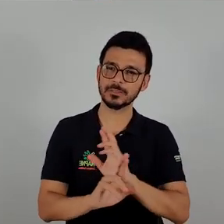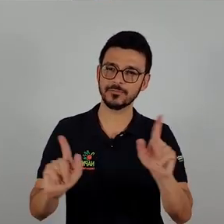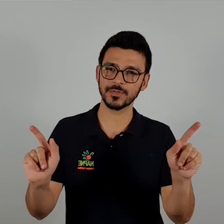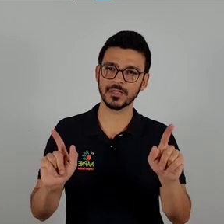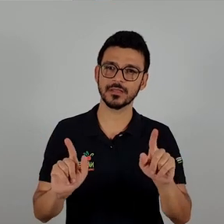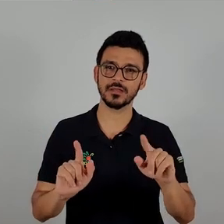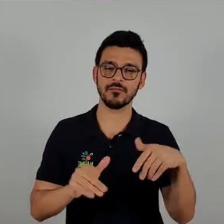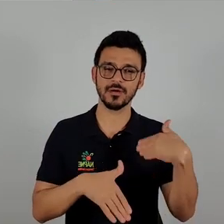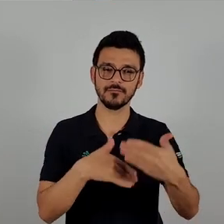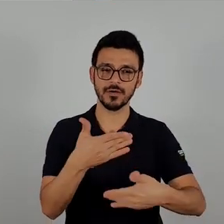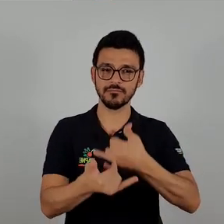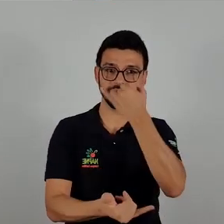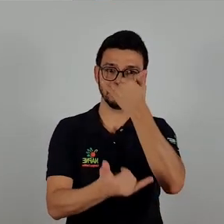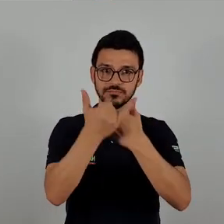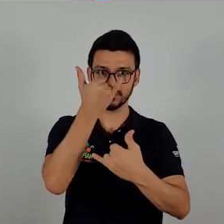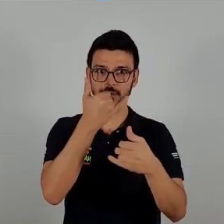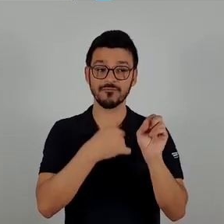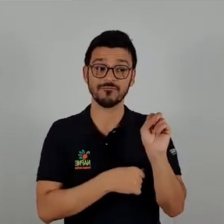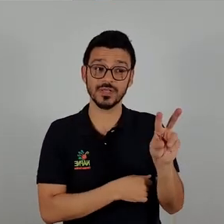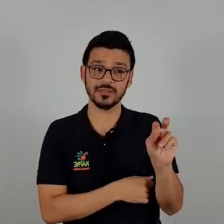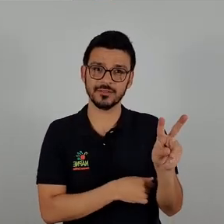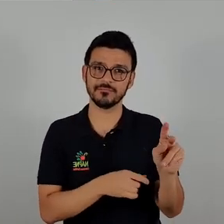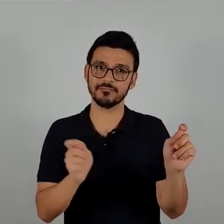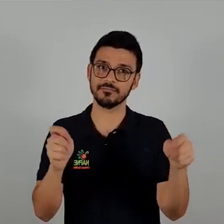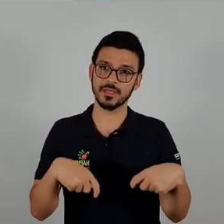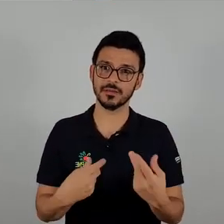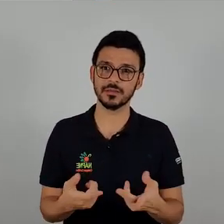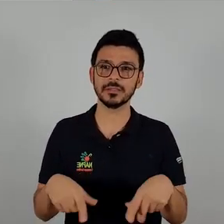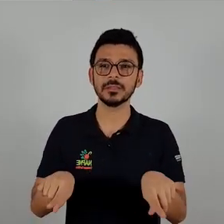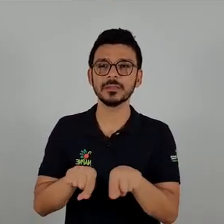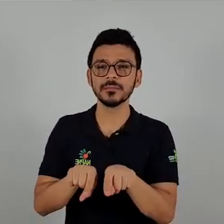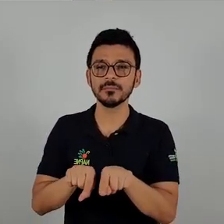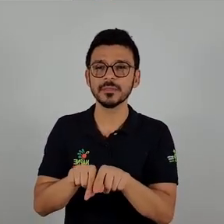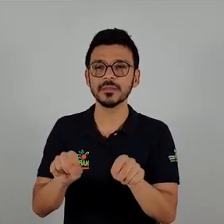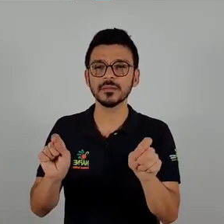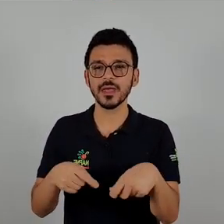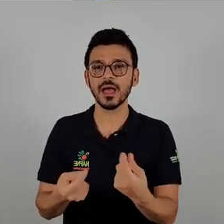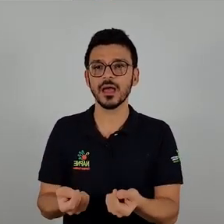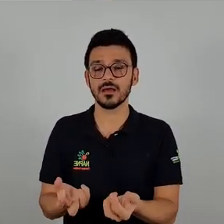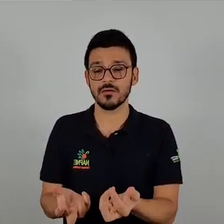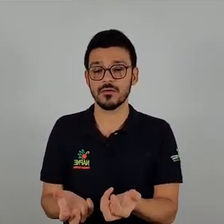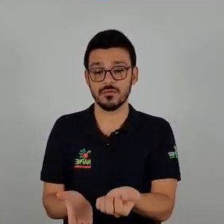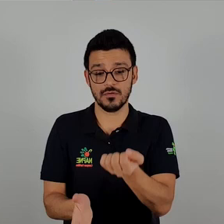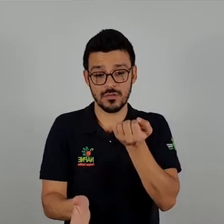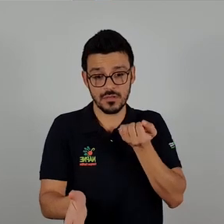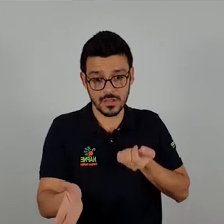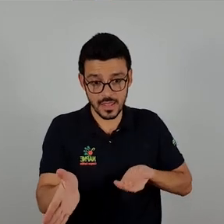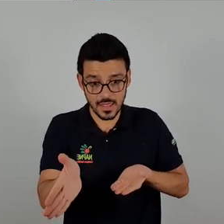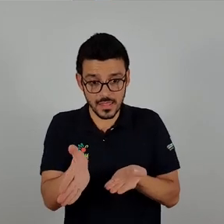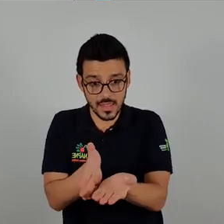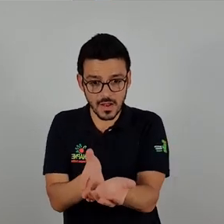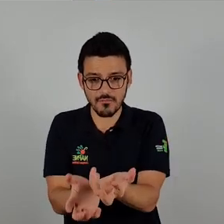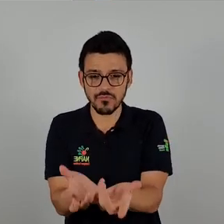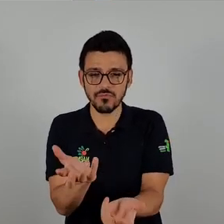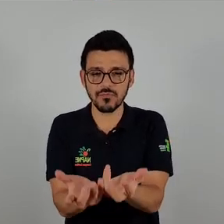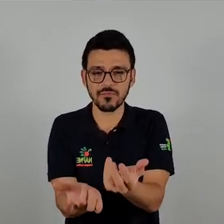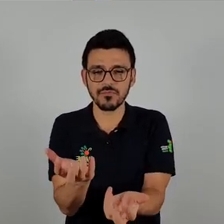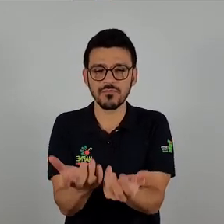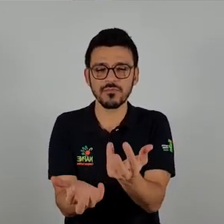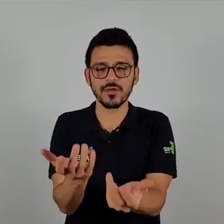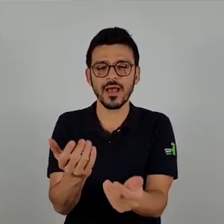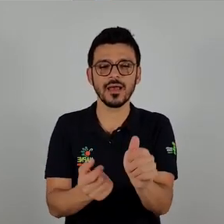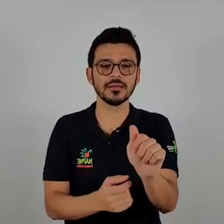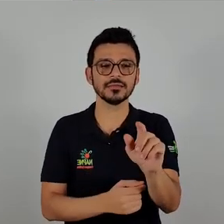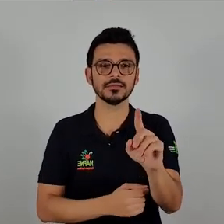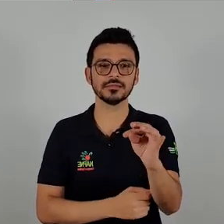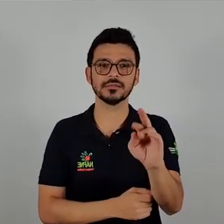sangue. E se eu flambar ela, eu causo uma hemorragia no paciente. Se eu der para ela essa dangui flambada, eu